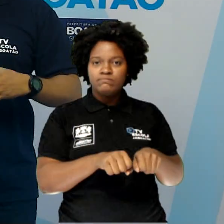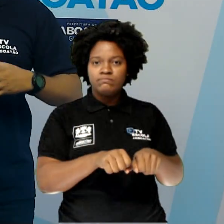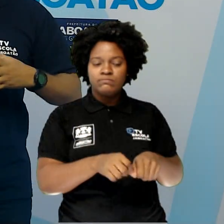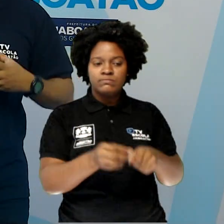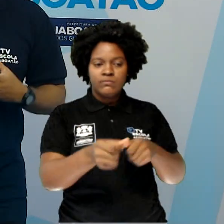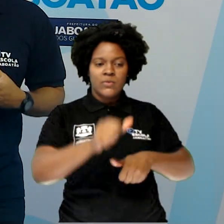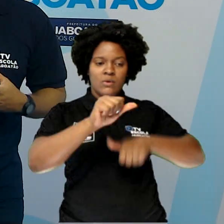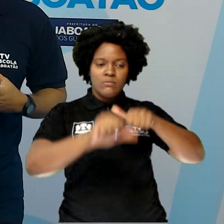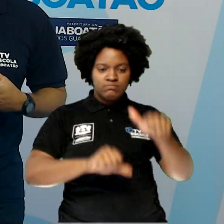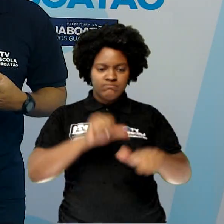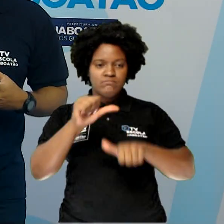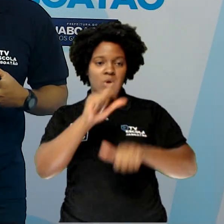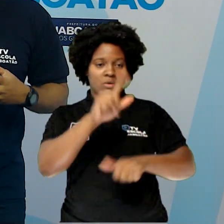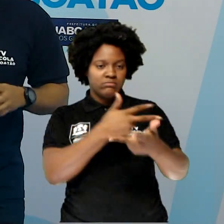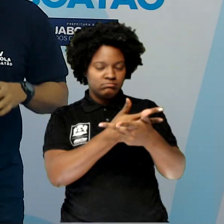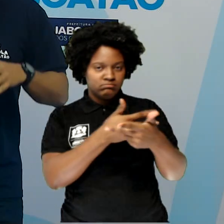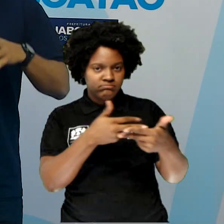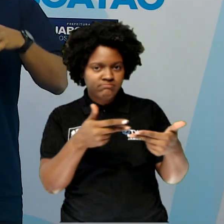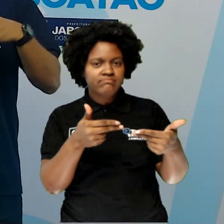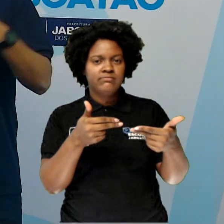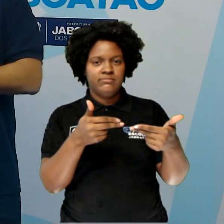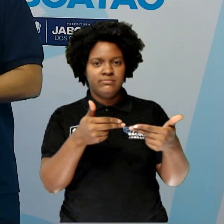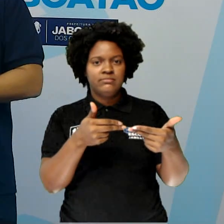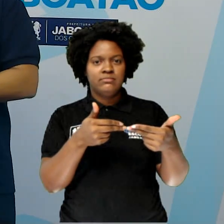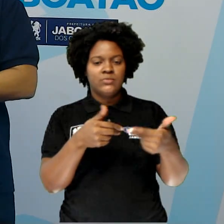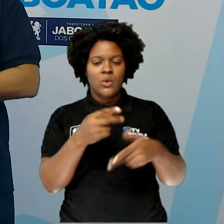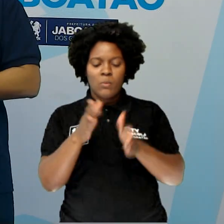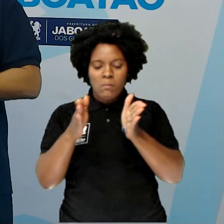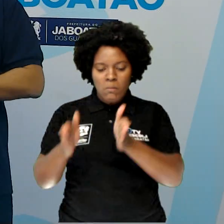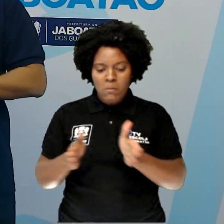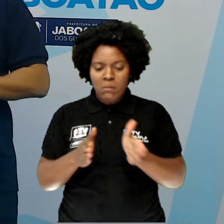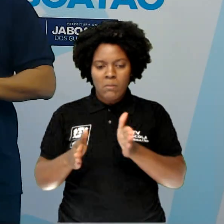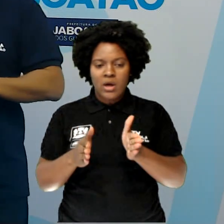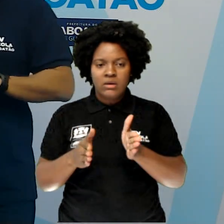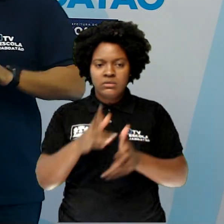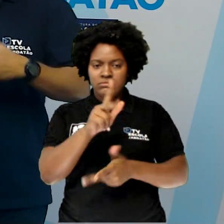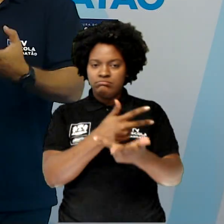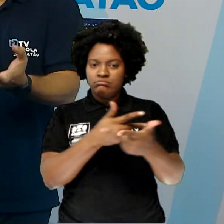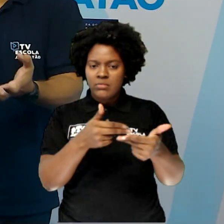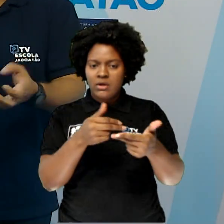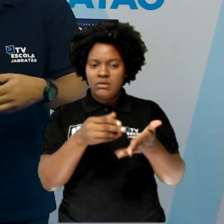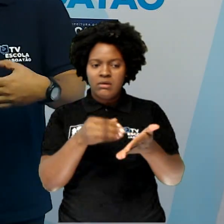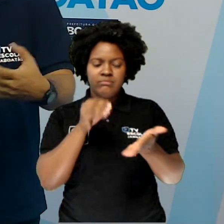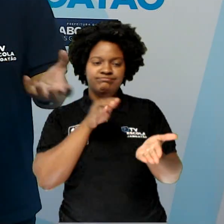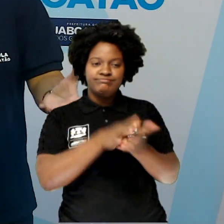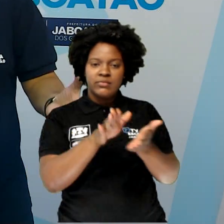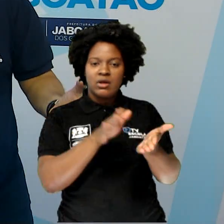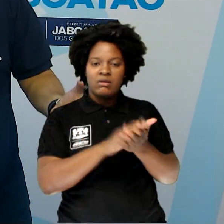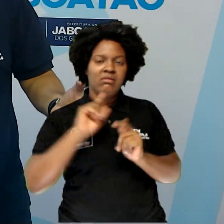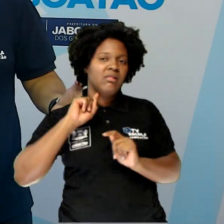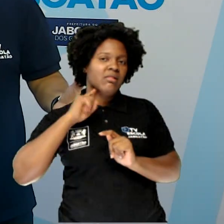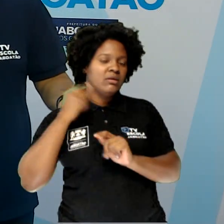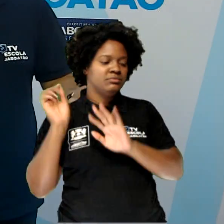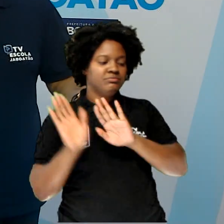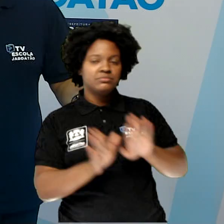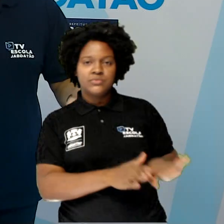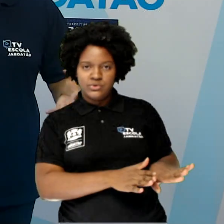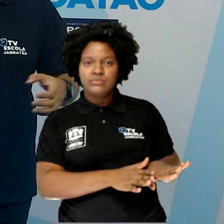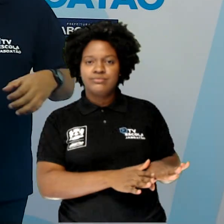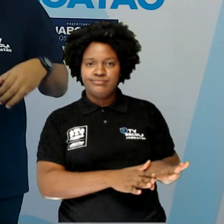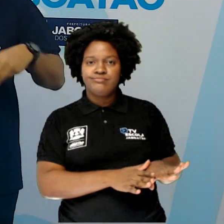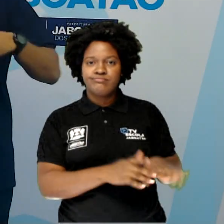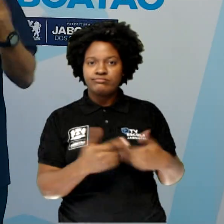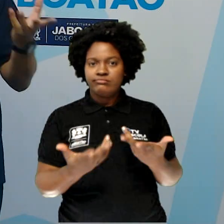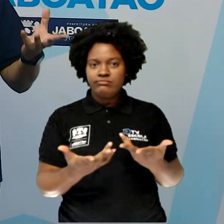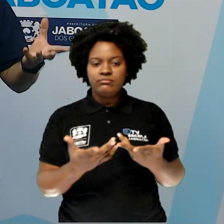ser convertida no produto. Uma parte dessa matéria-prima vai ser descartada, porque não vai ser mais utilizada, tá?